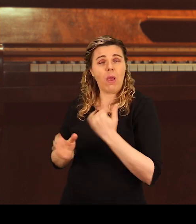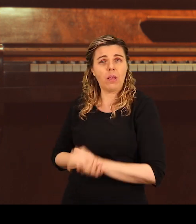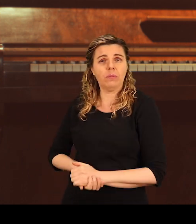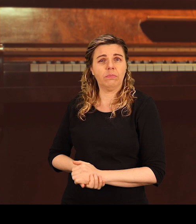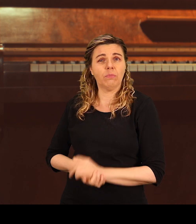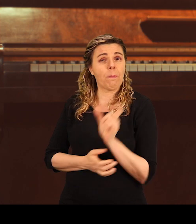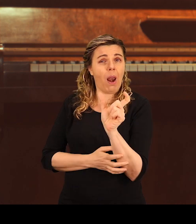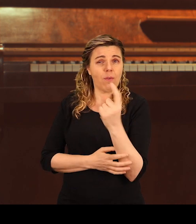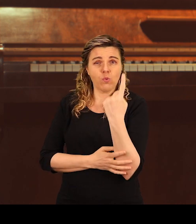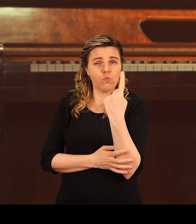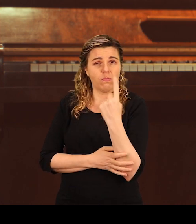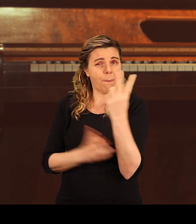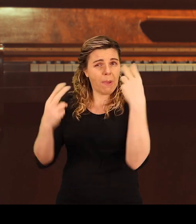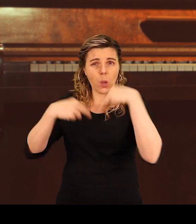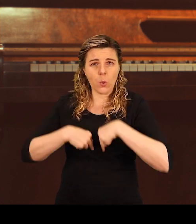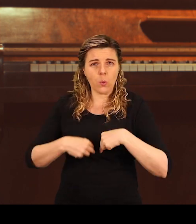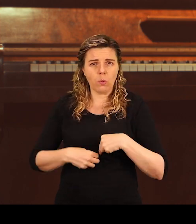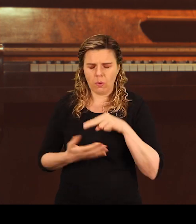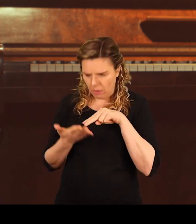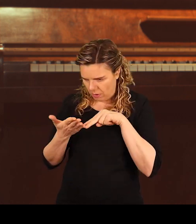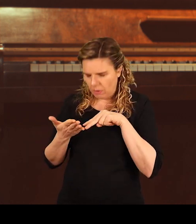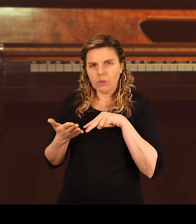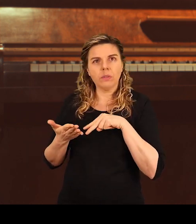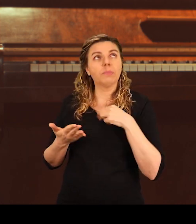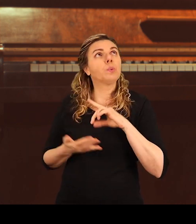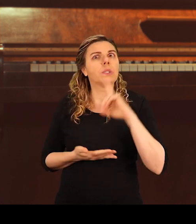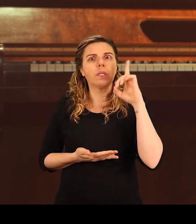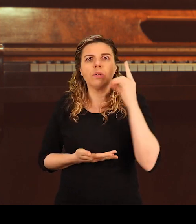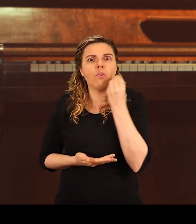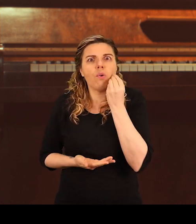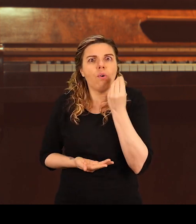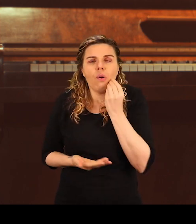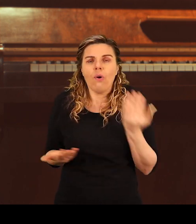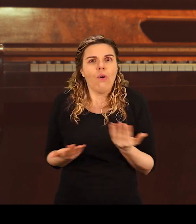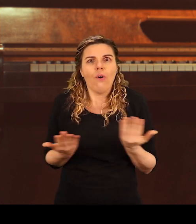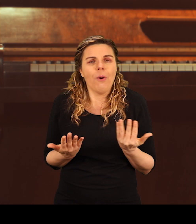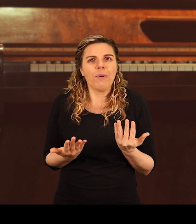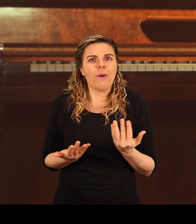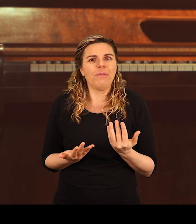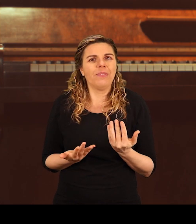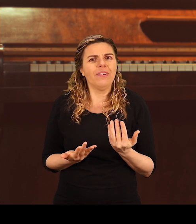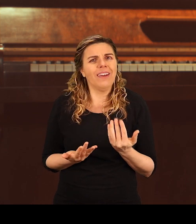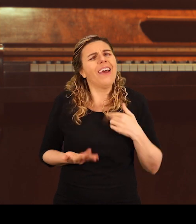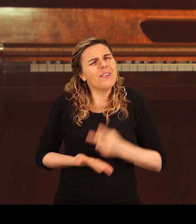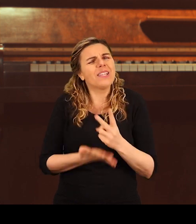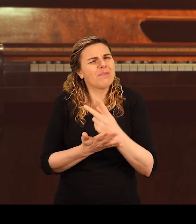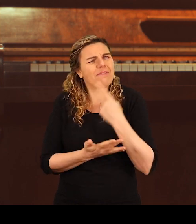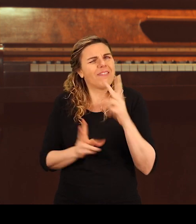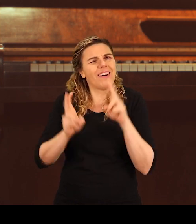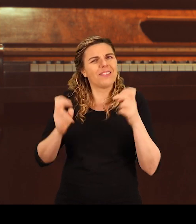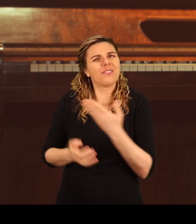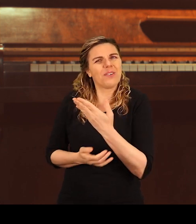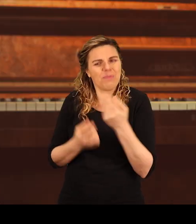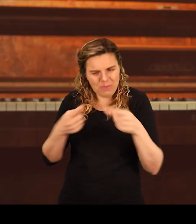Mergulho. Quando eu li, eu falei, meu Deus. Olha para cima. É óbvio, é óbvio que é Mergulho. E eu falo muito sobre isso,